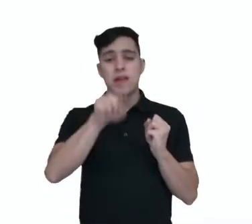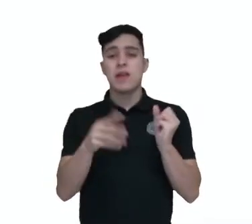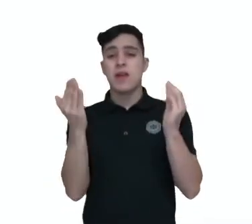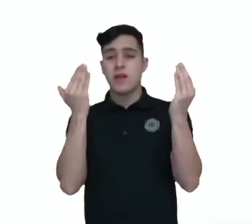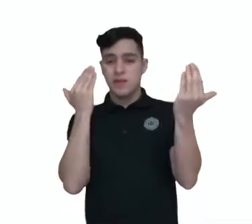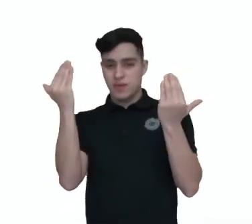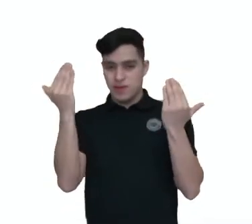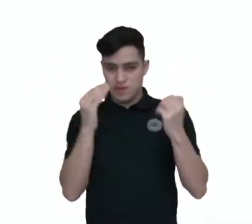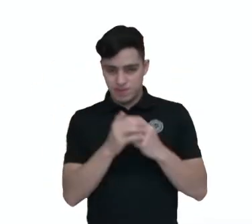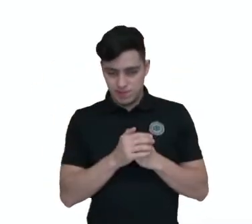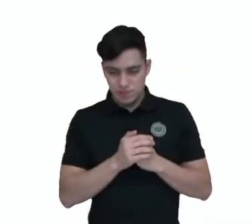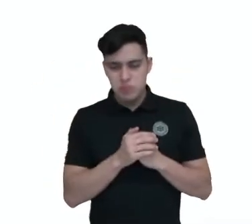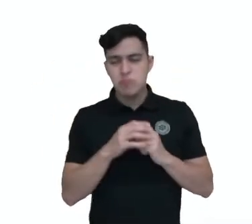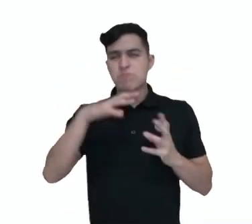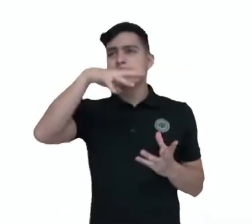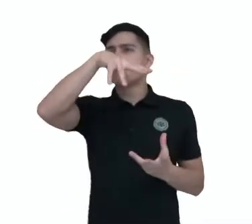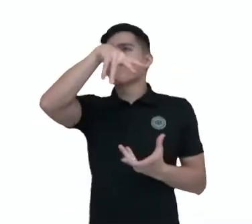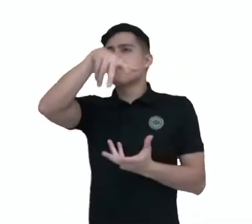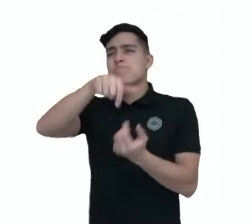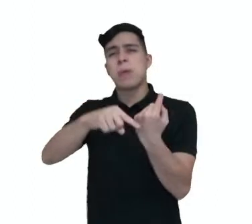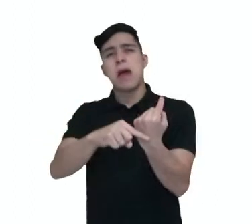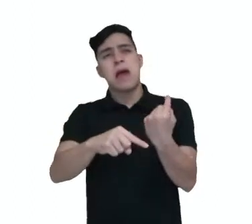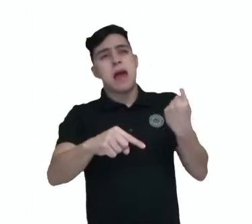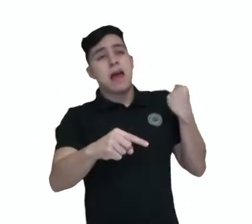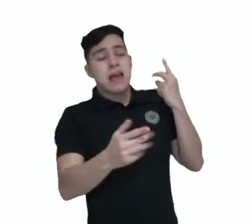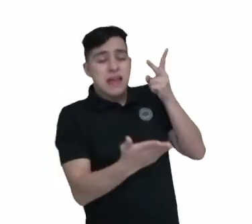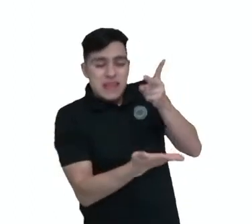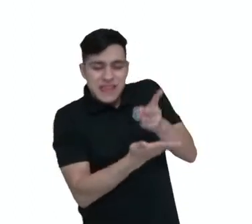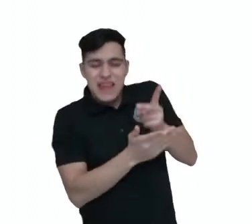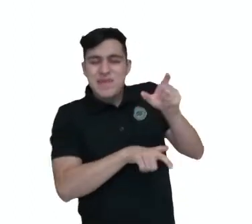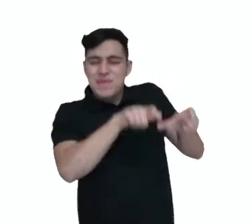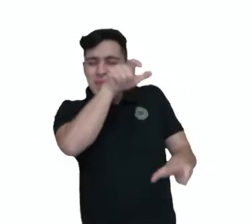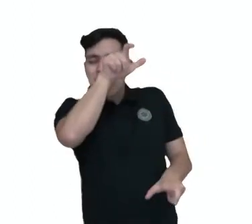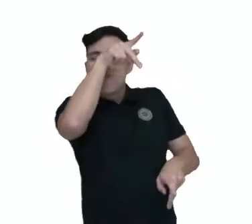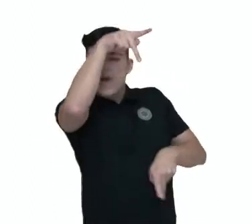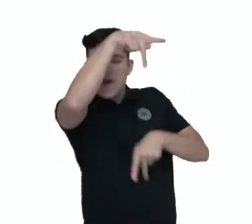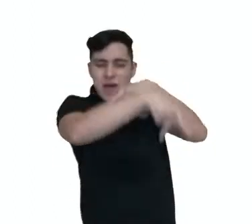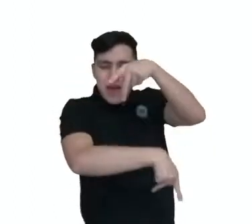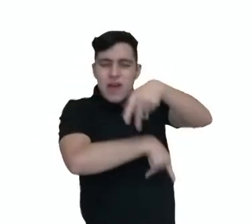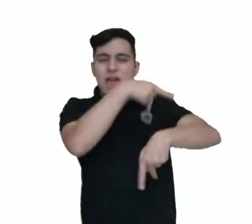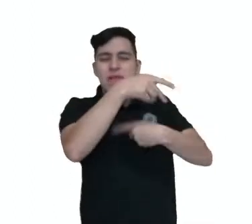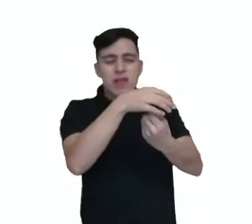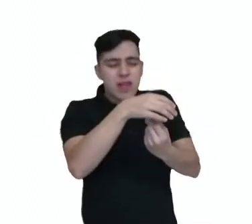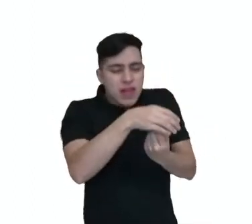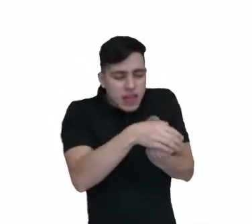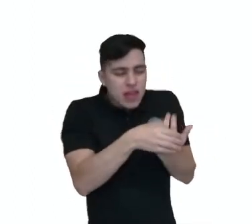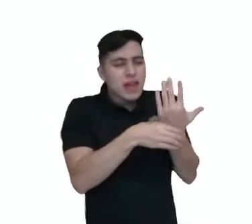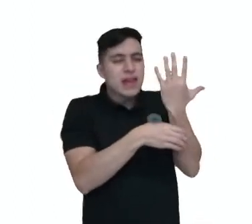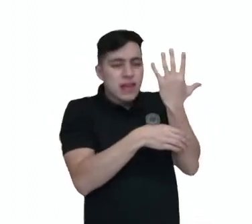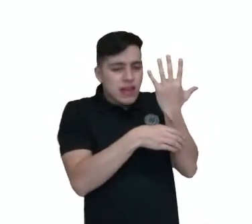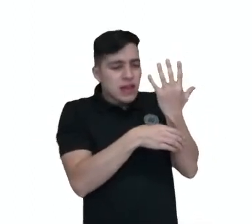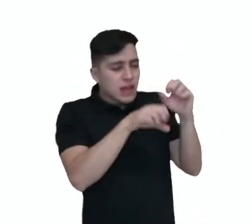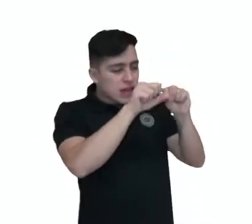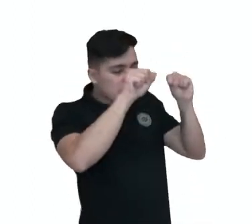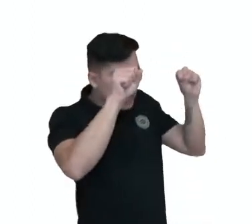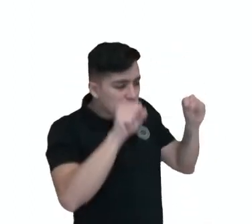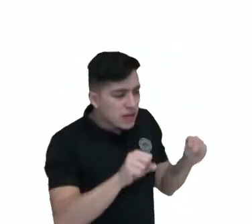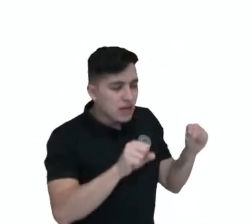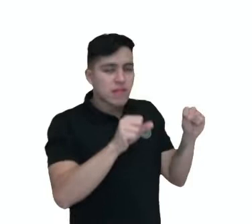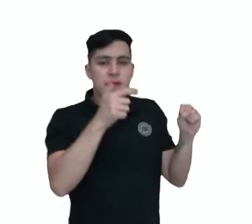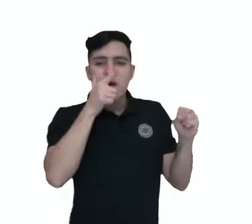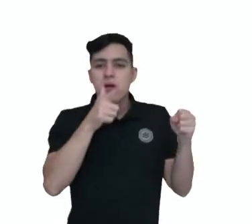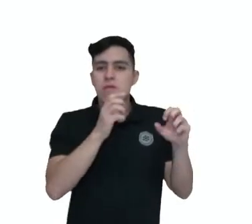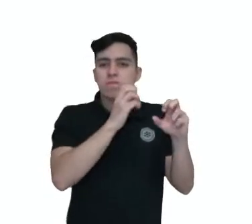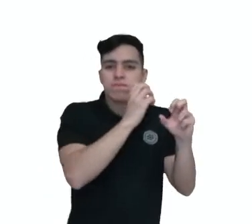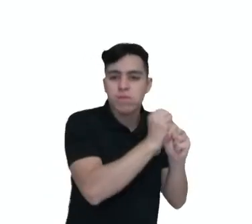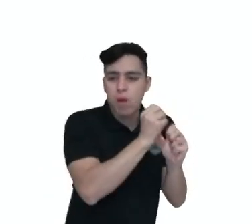A humanidade sempre utilizou medidas e, assim, alguns povos desenvolveram seus próprios sistemas.